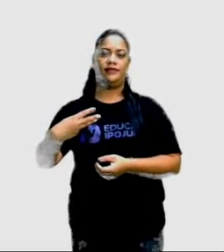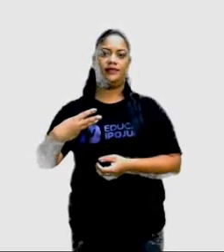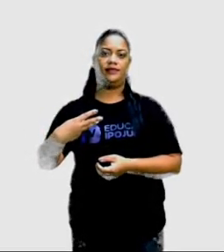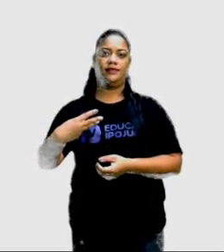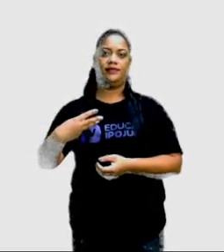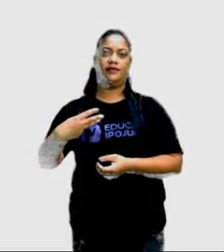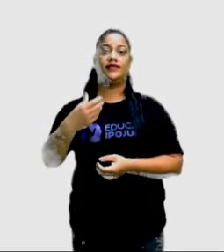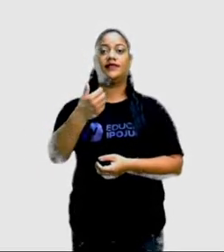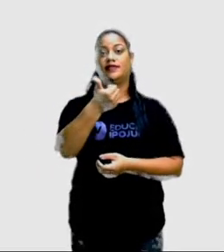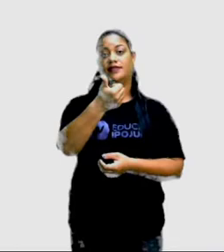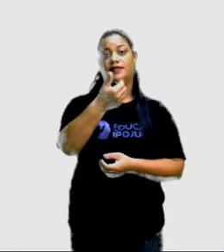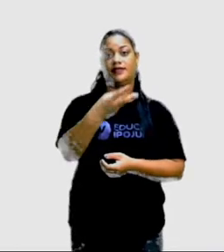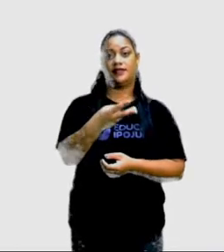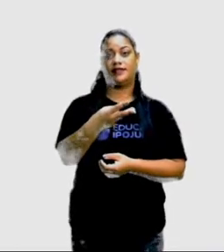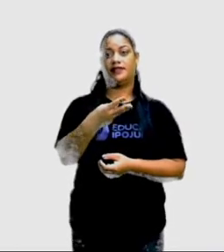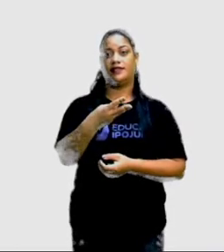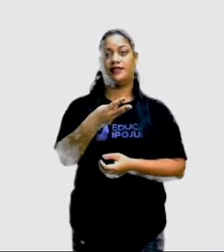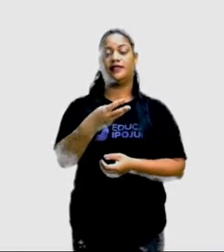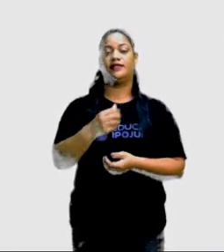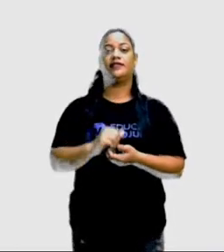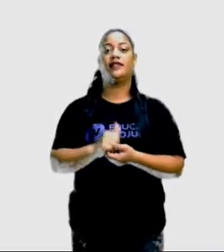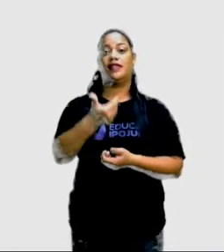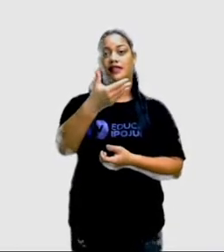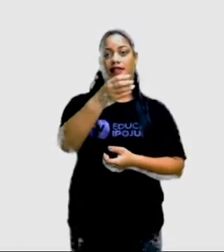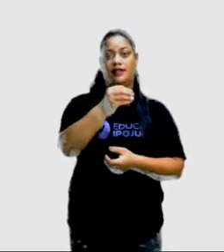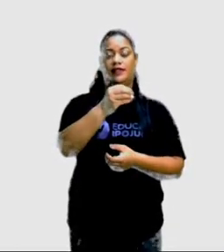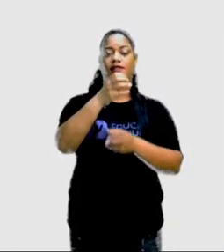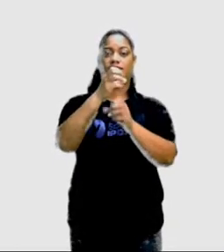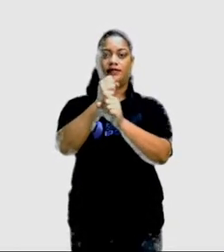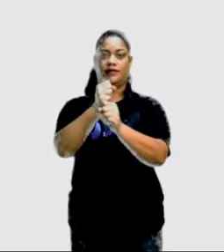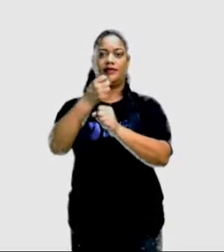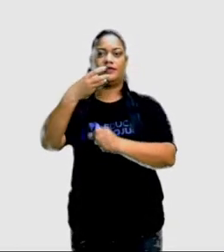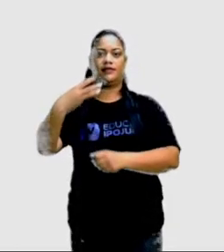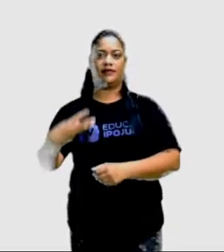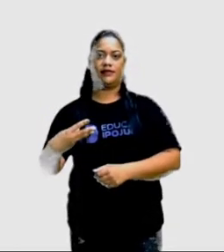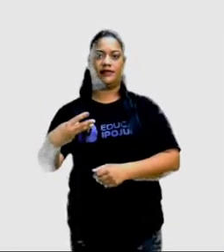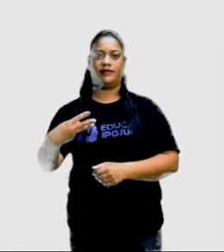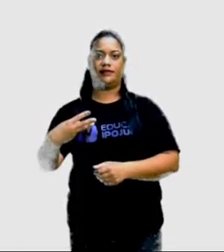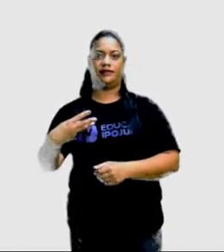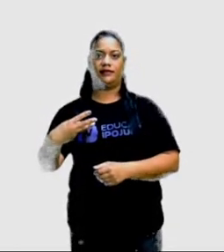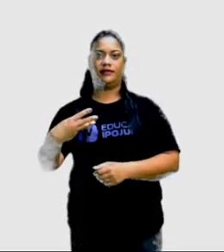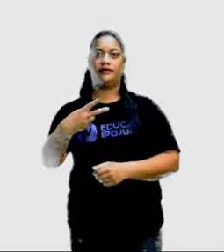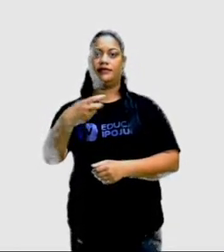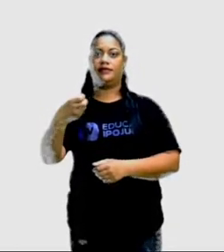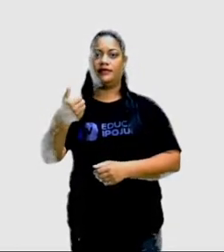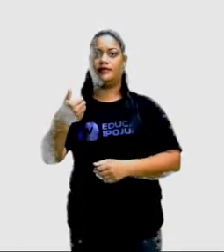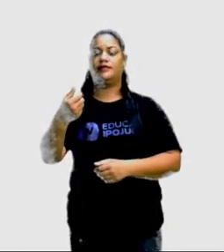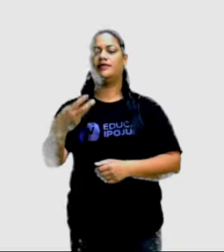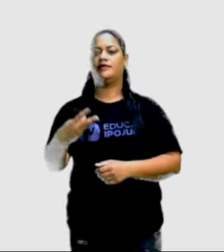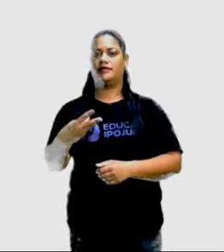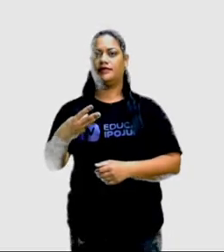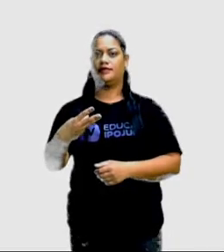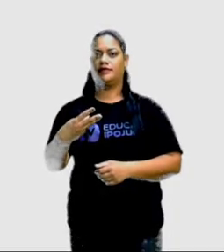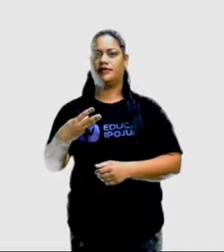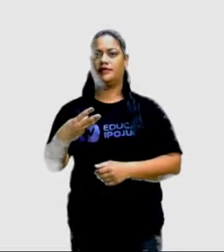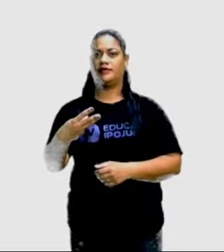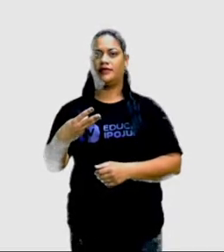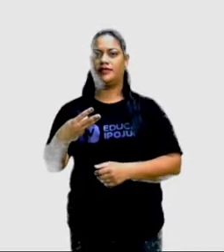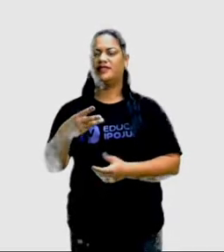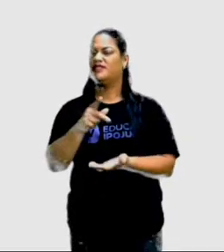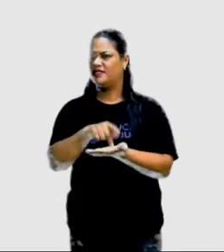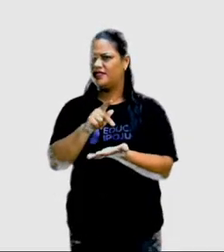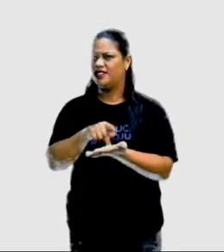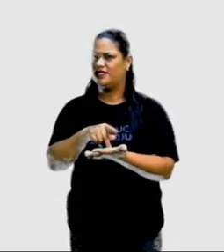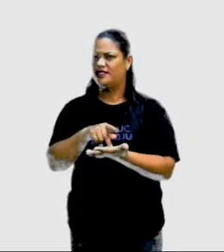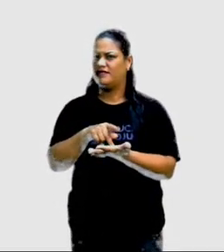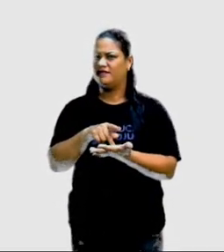Logo, 13 será 10 mais 3. Será que 10 mais 3 vai dar realmente